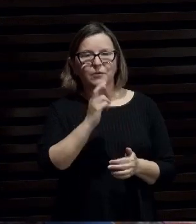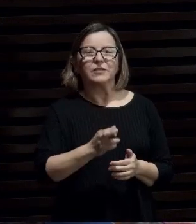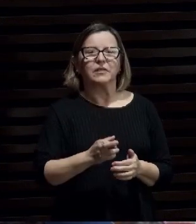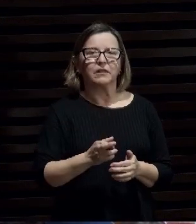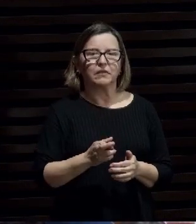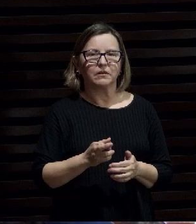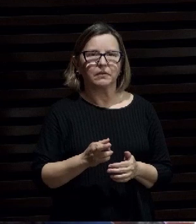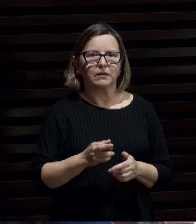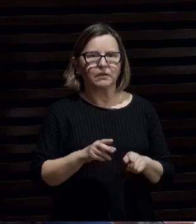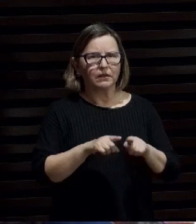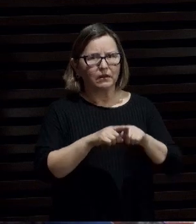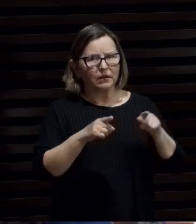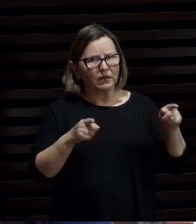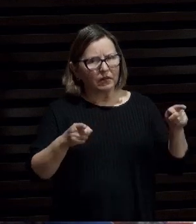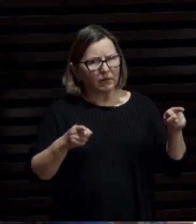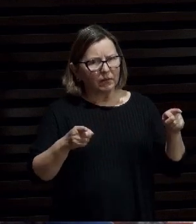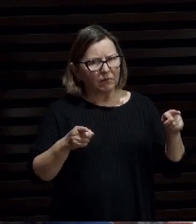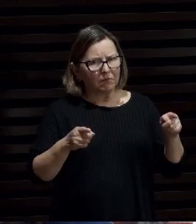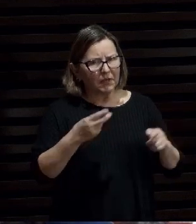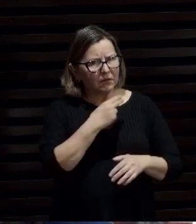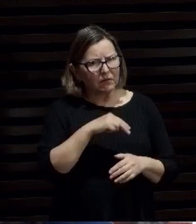não fez pergunta nenhuma.